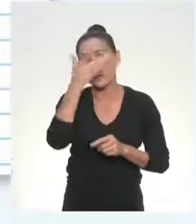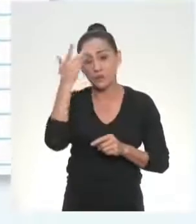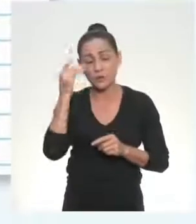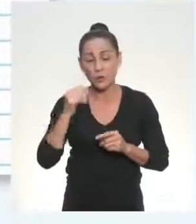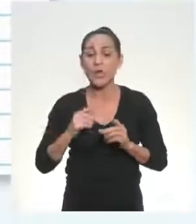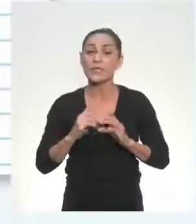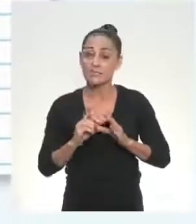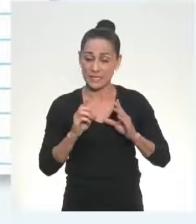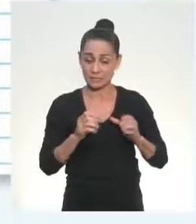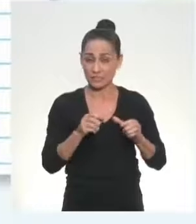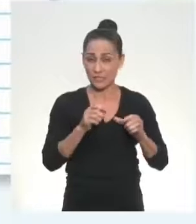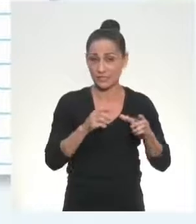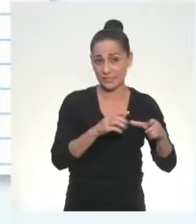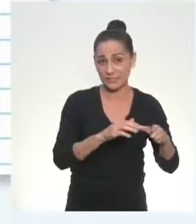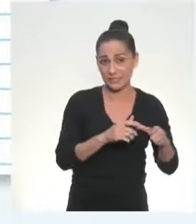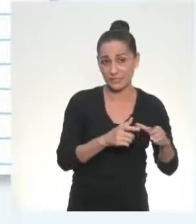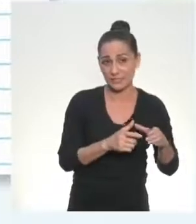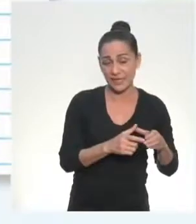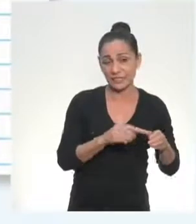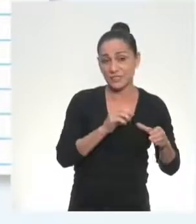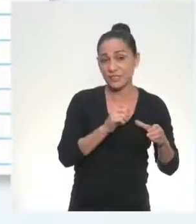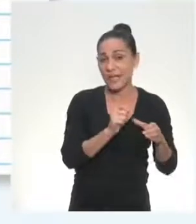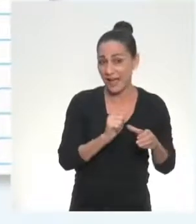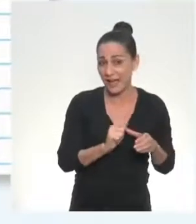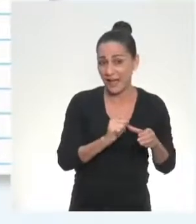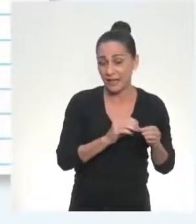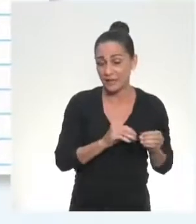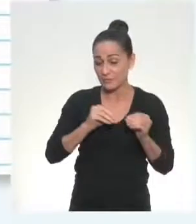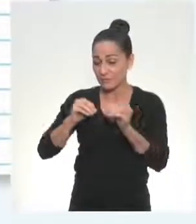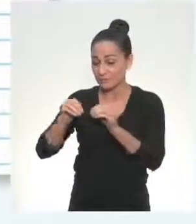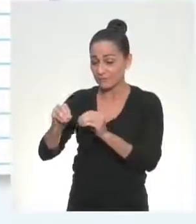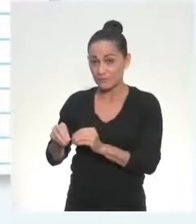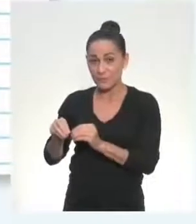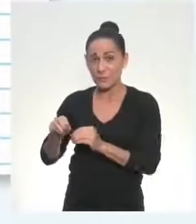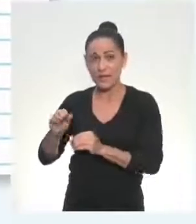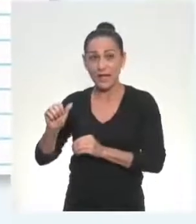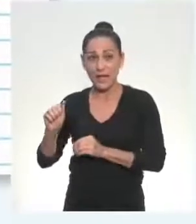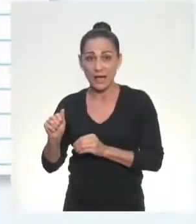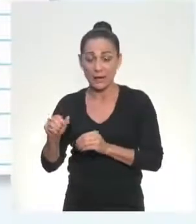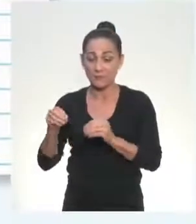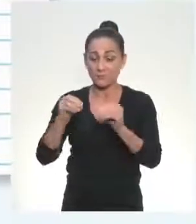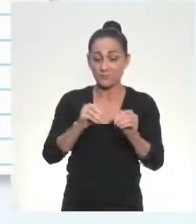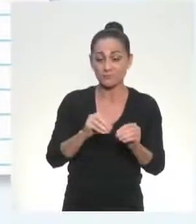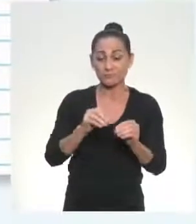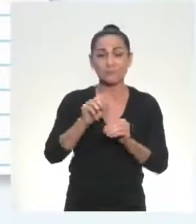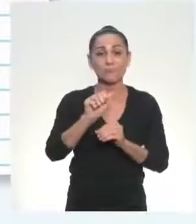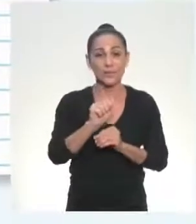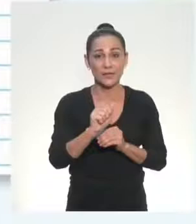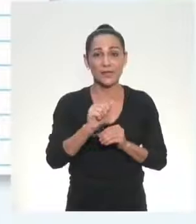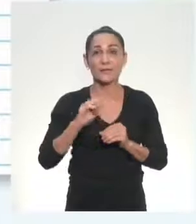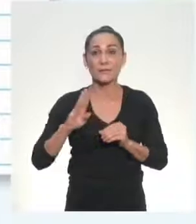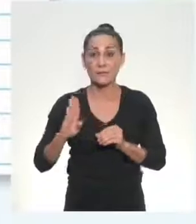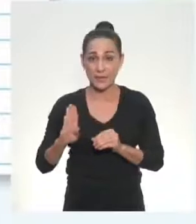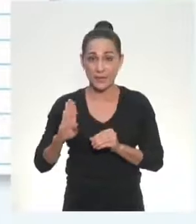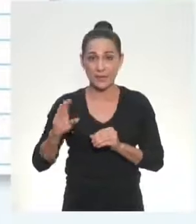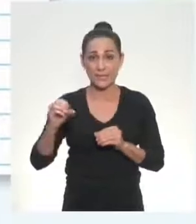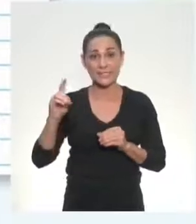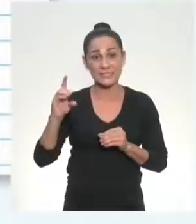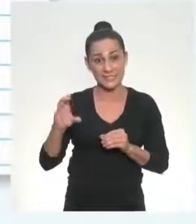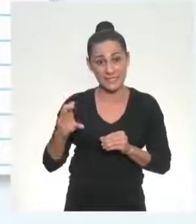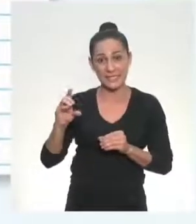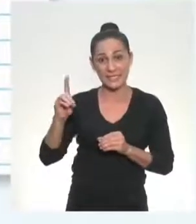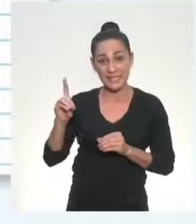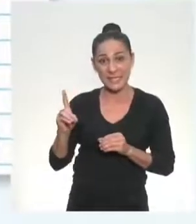saem de A e começam a morar em B, C e D, indo para A em movimentos pendulares. Em B, C e